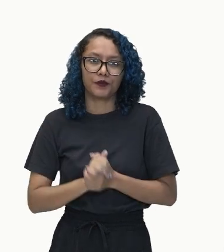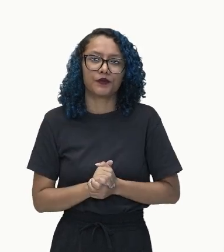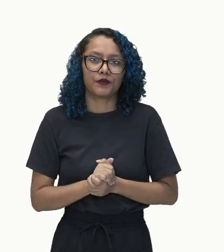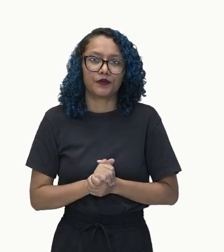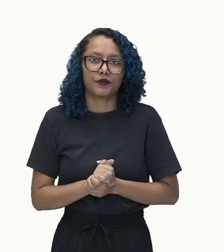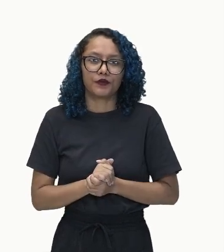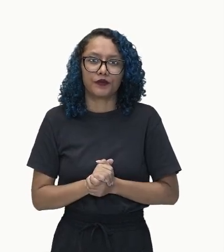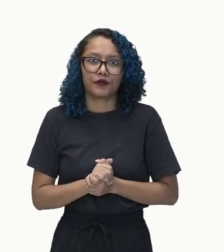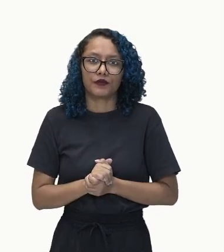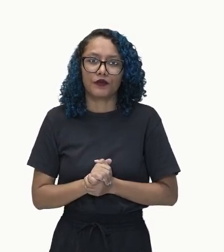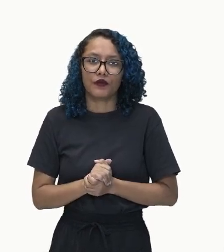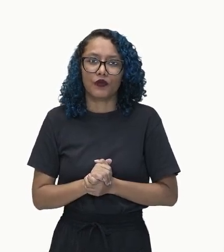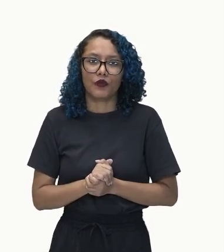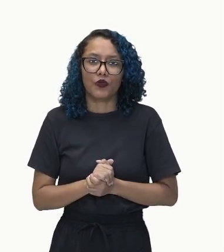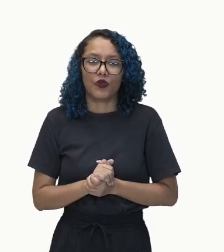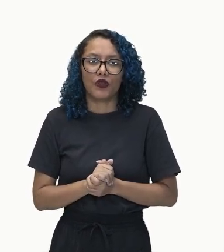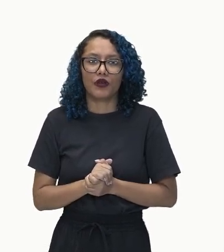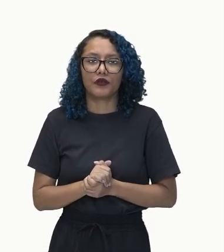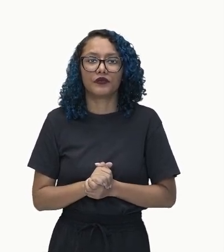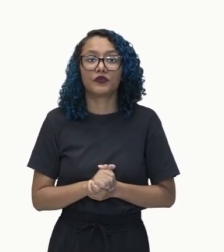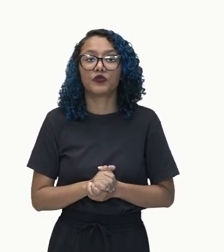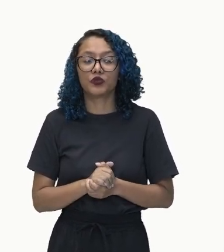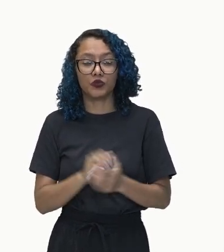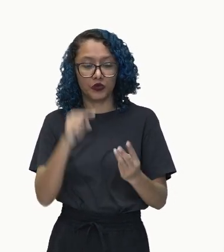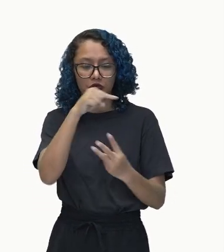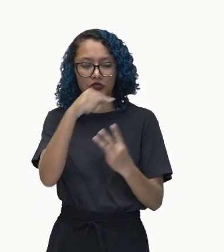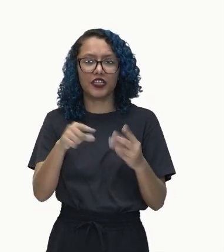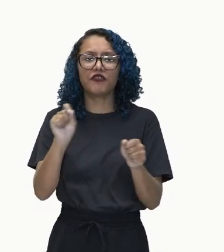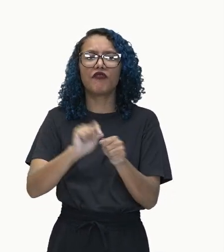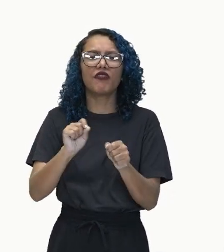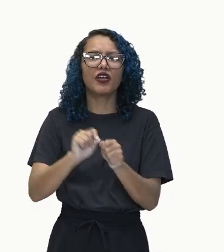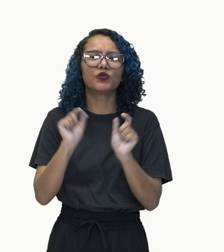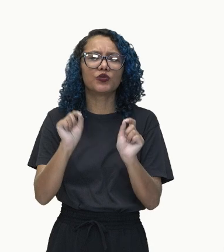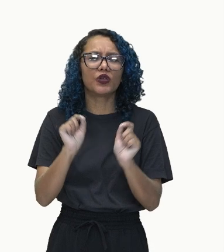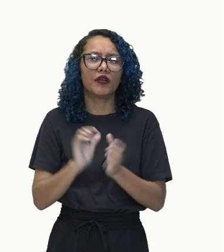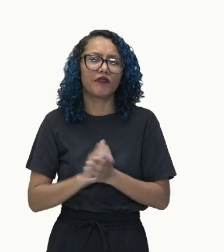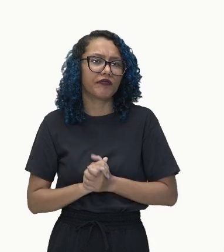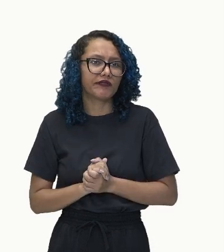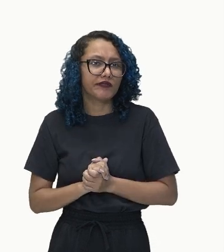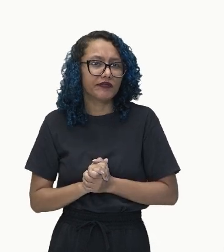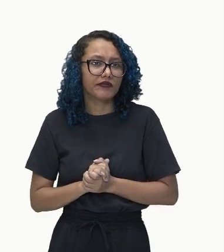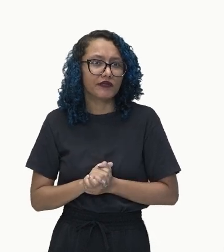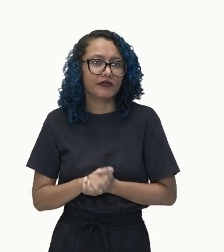diz sobre esses 3 aí? Que eles